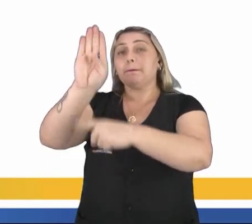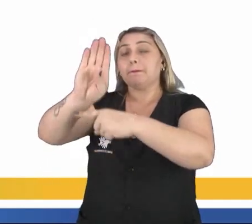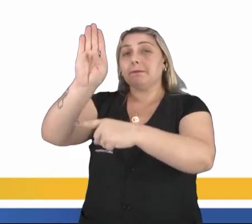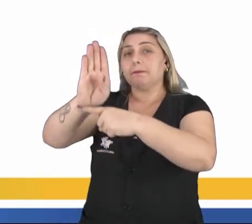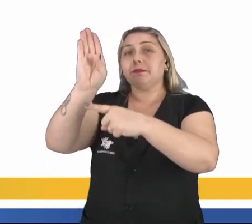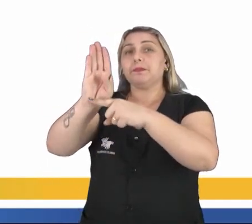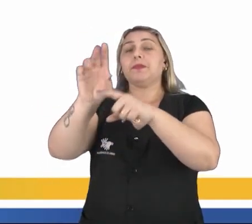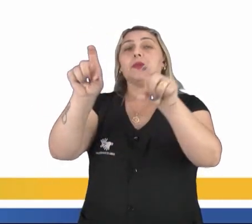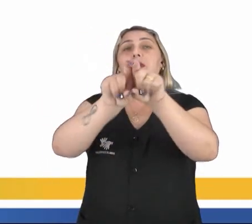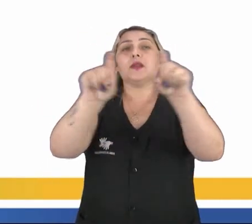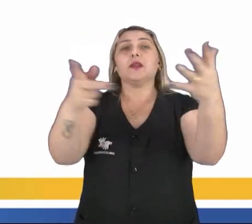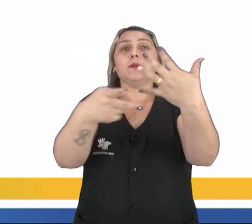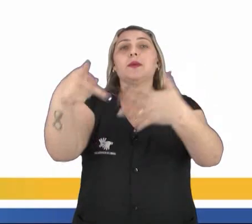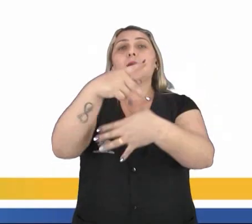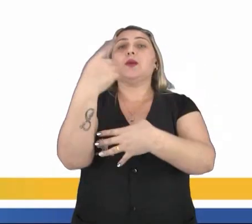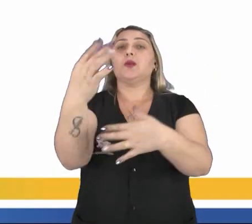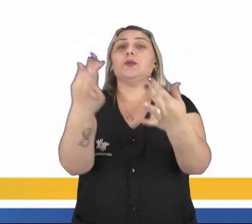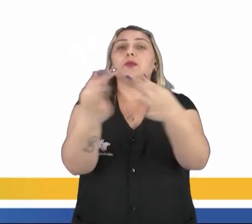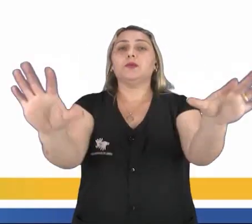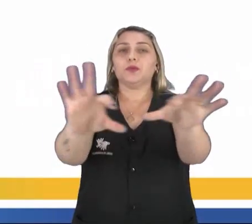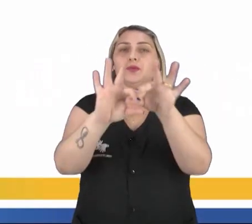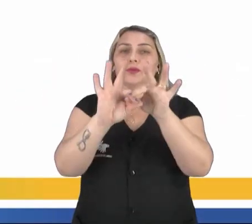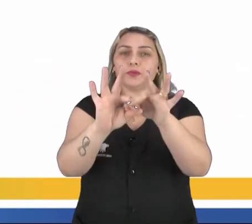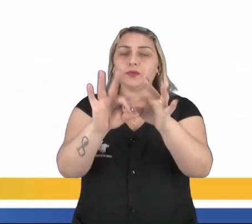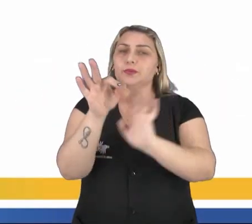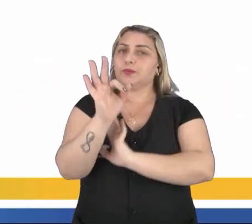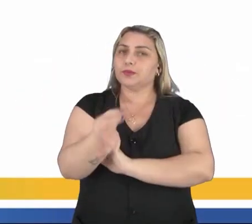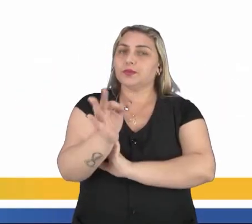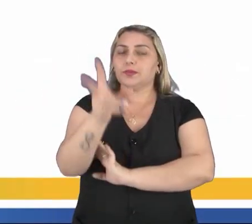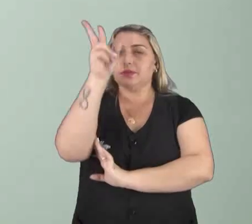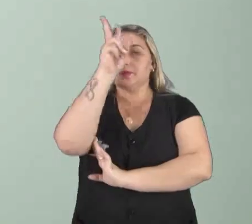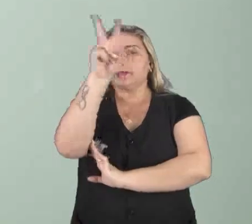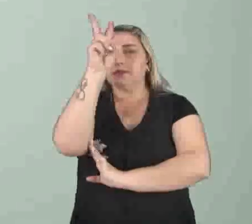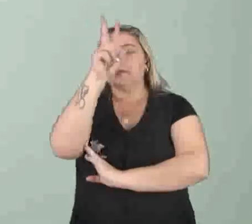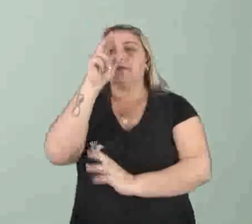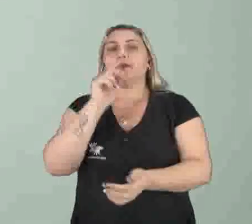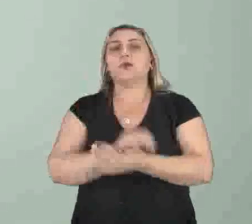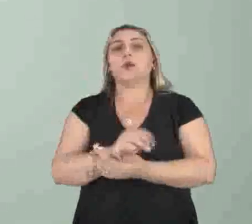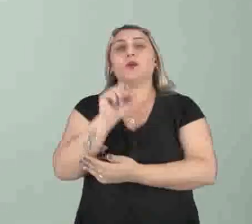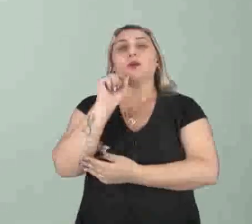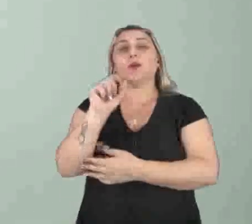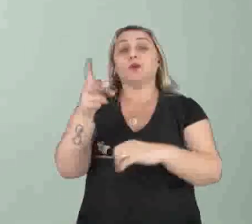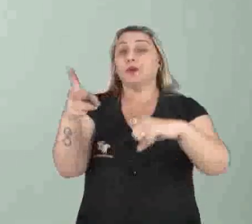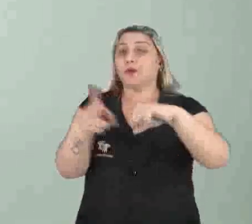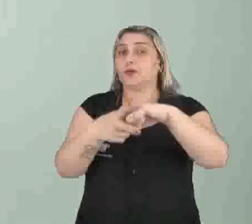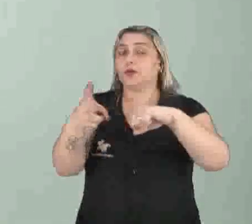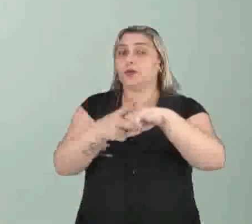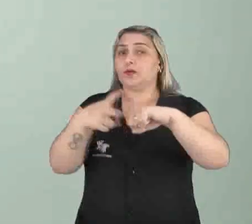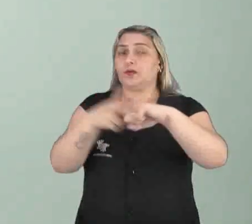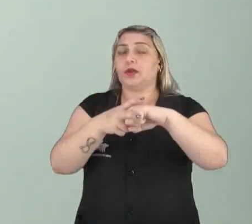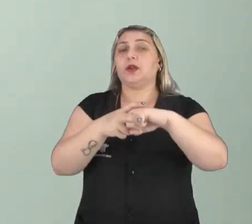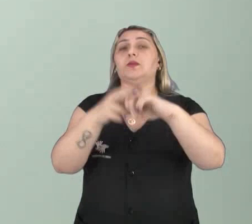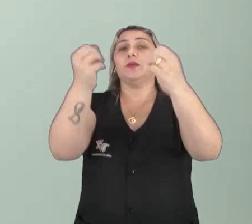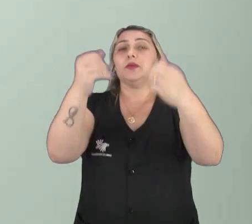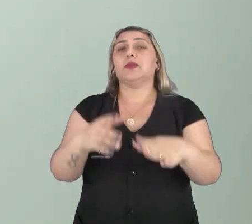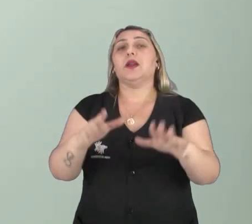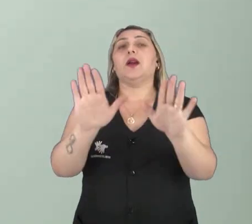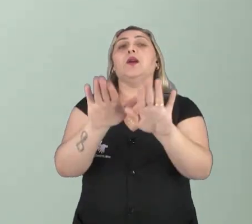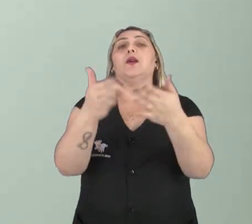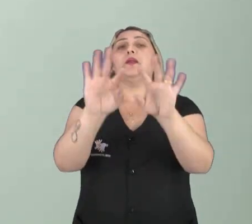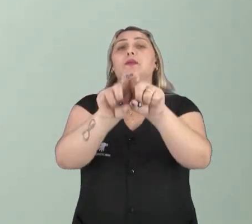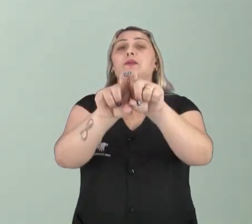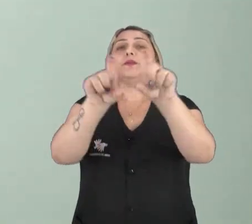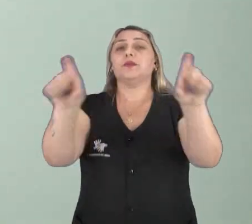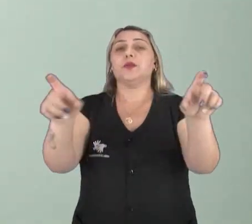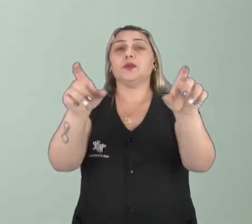oração principal e uma subordinada, certo? Lembrando que o verbo é quem vai determinar as